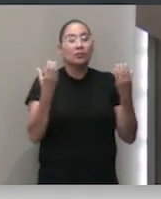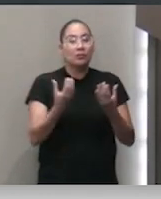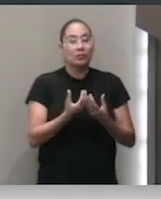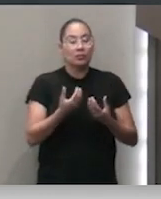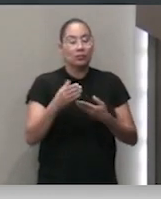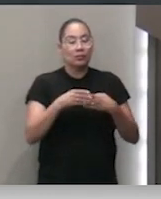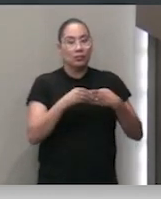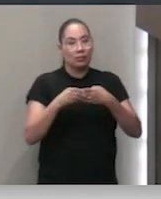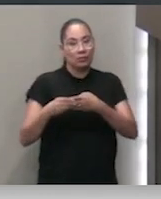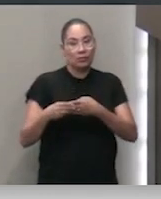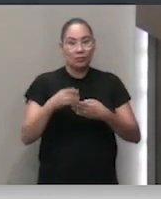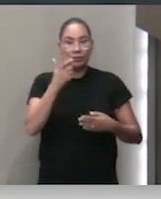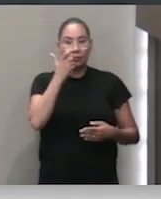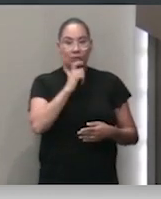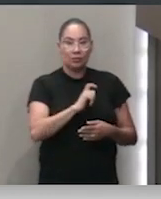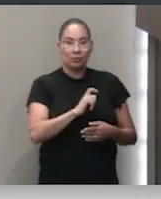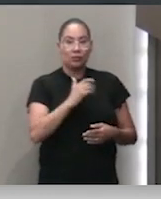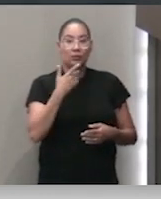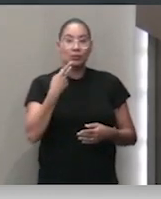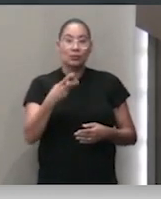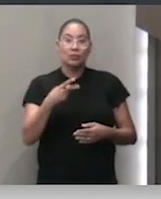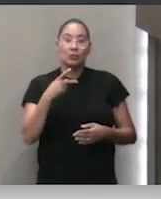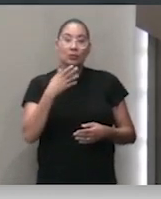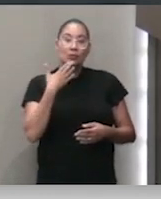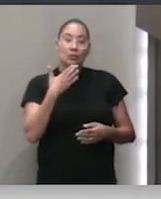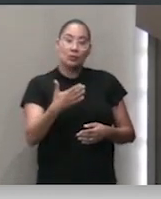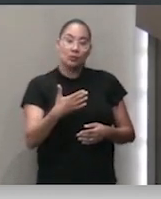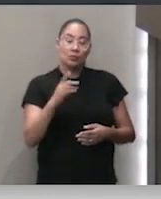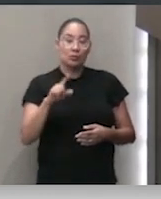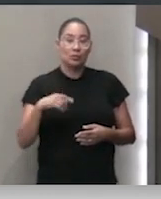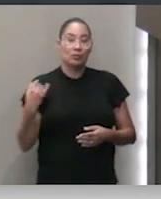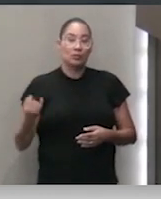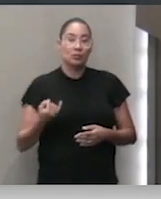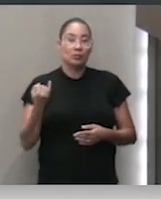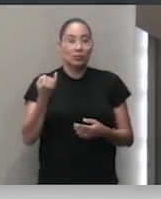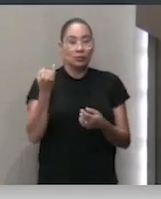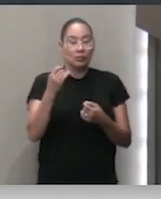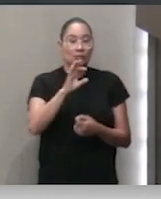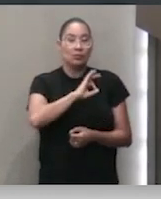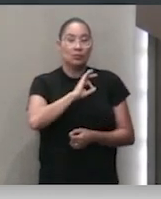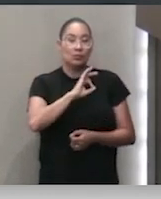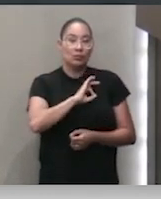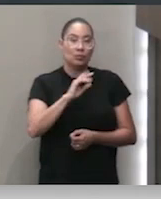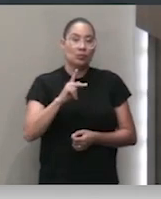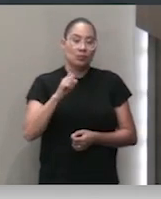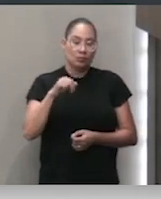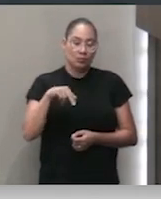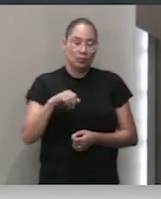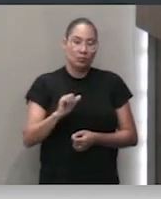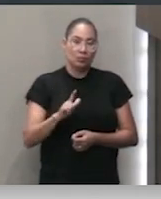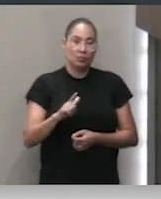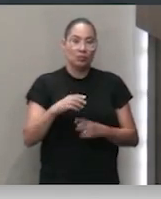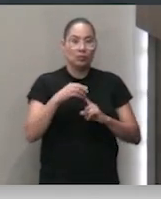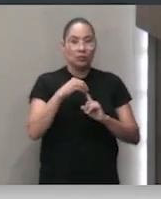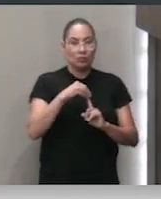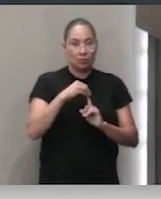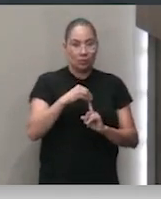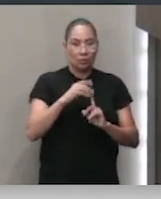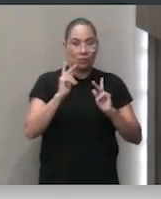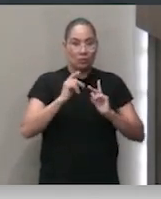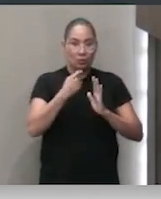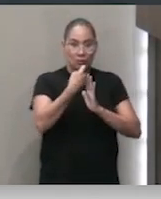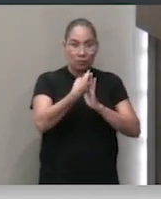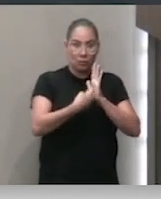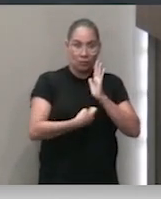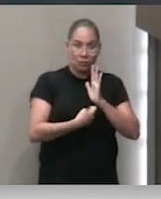nos acompanha. Acho que a sua moção, presidente, de extrema importância, Polícia Penal, especialmente os